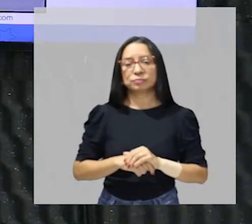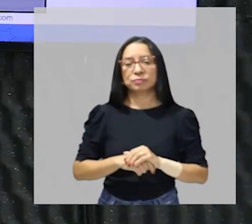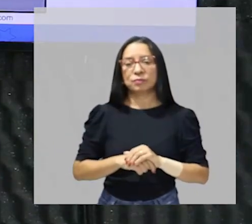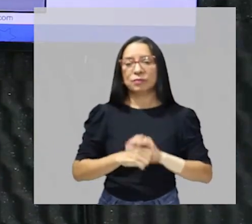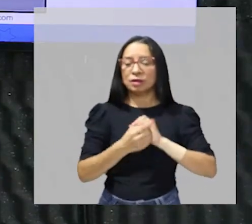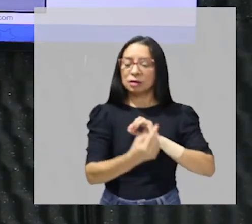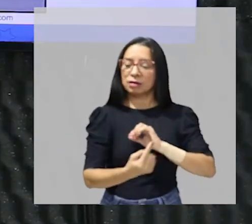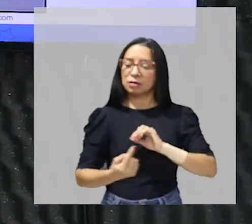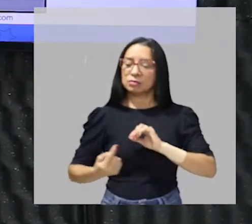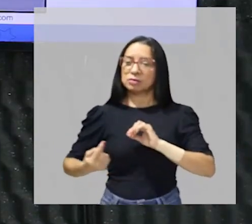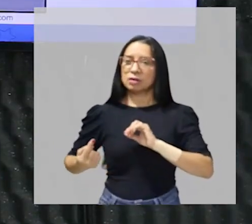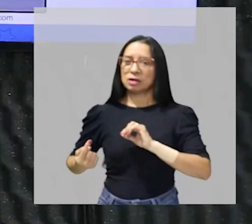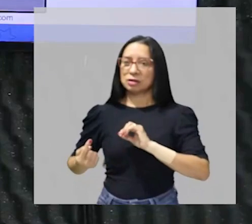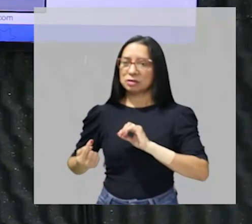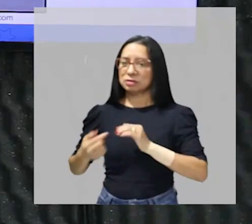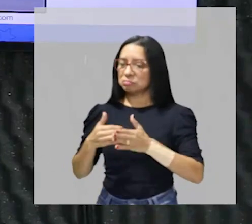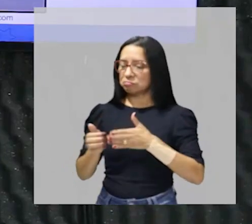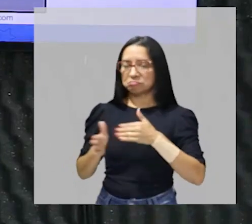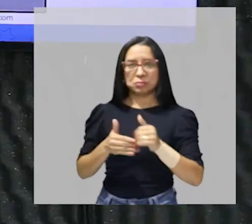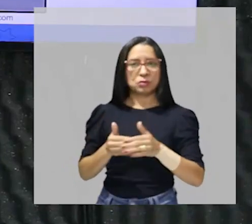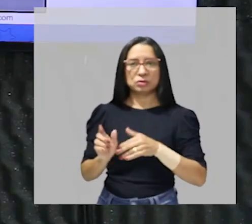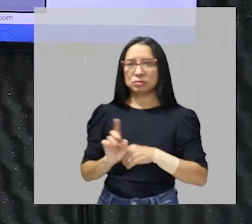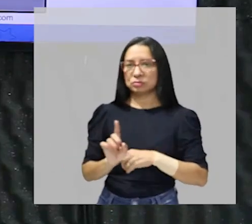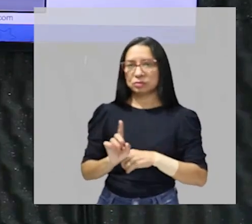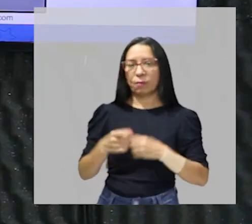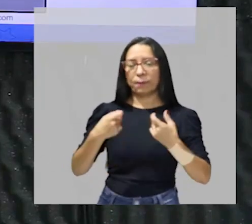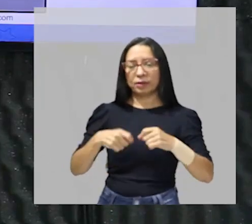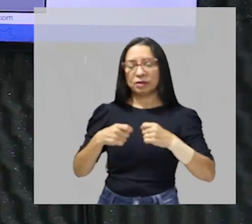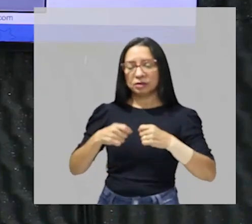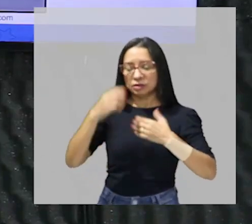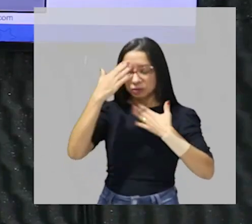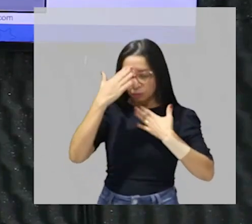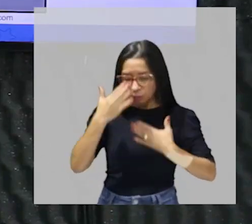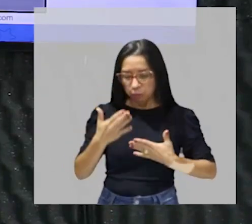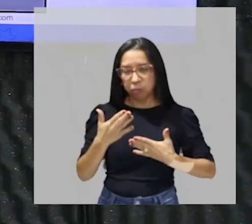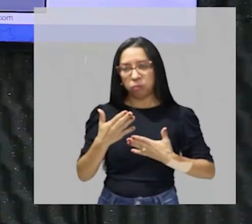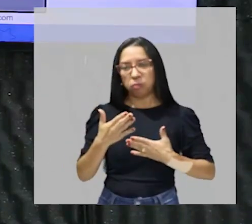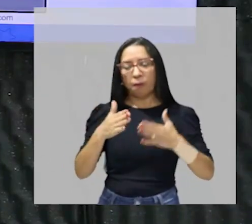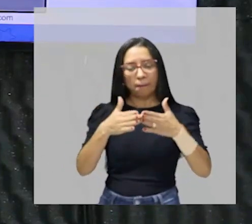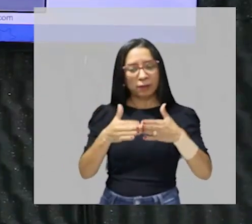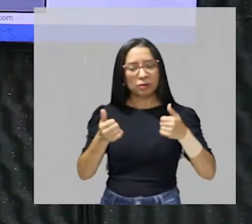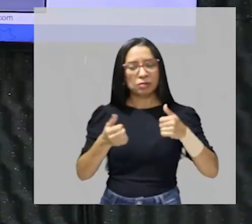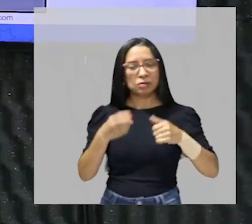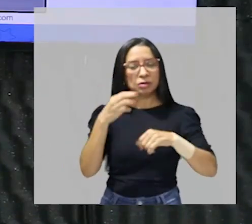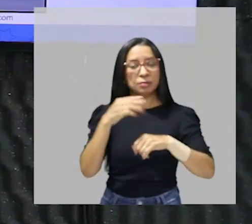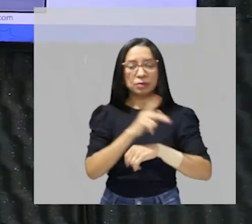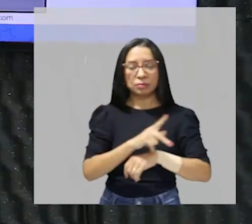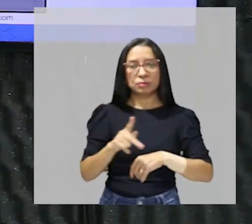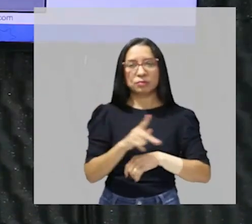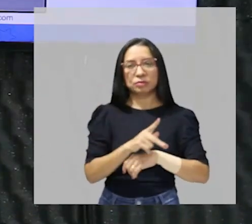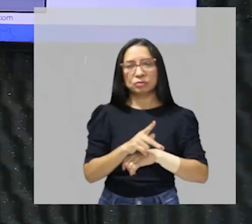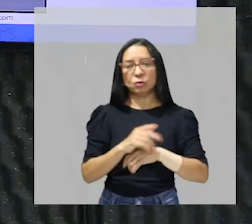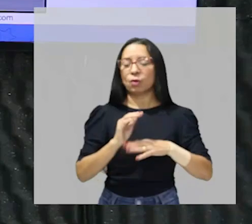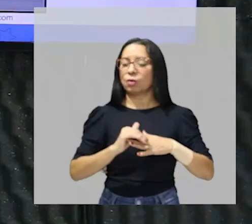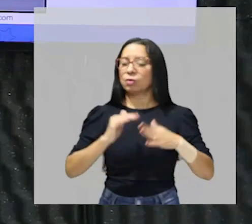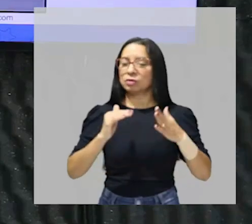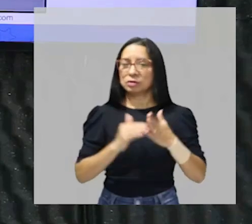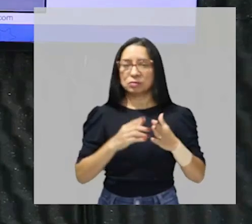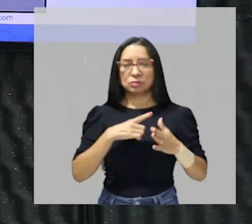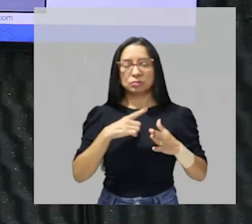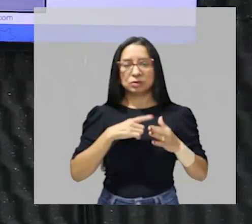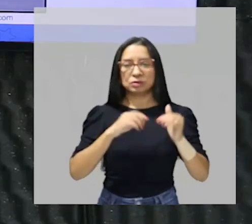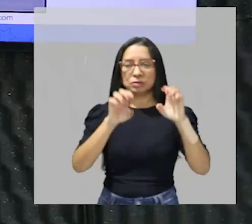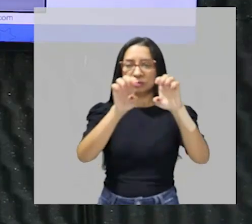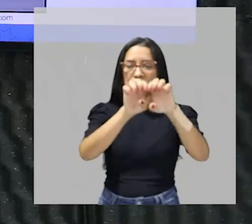não posso sair de costas do jeito que eu quiser, eu tenho que prestar reverência, pedir para o mestre, então existe toda uma questão de